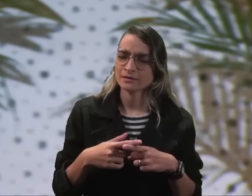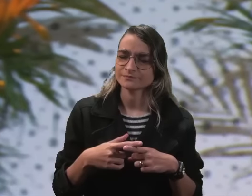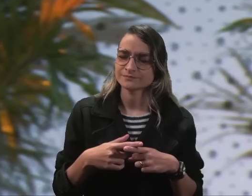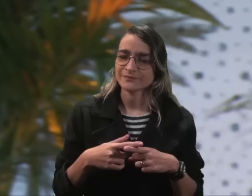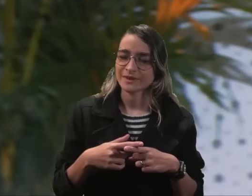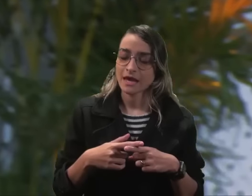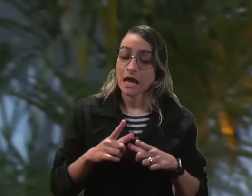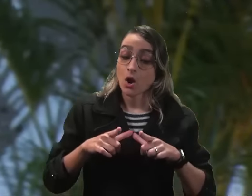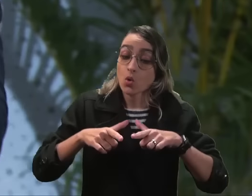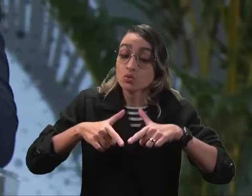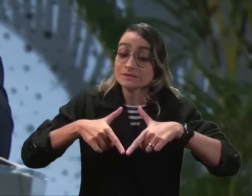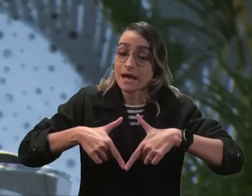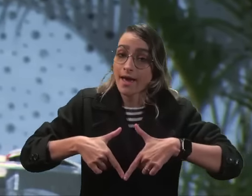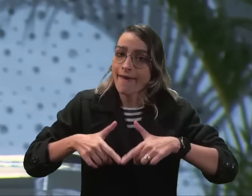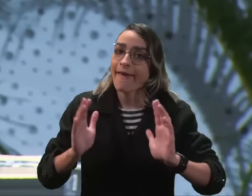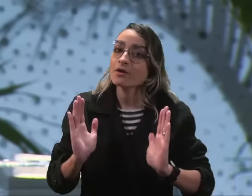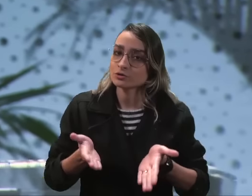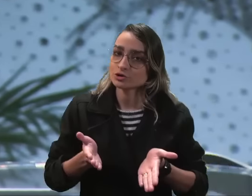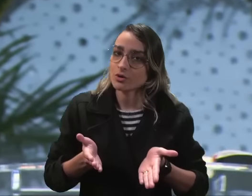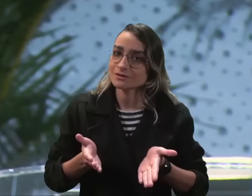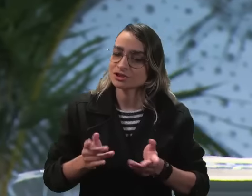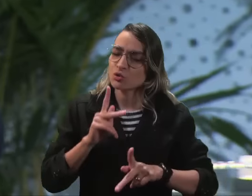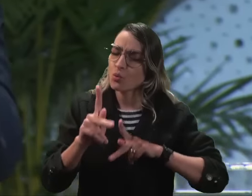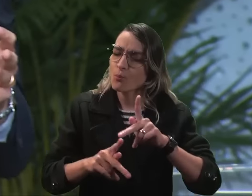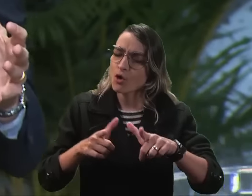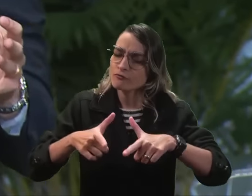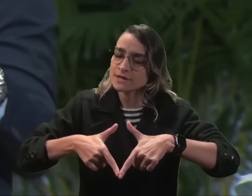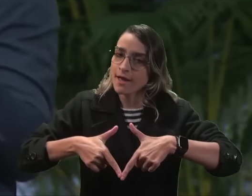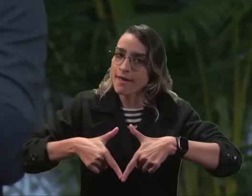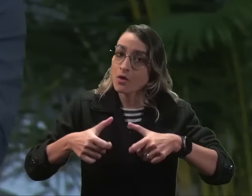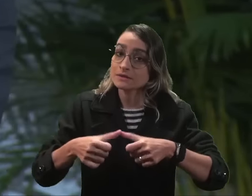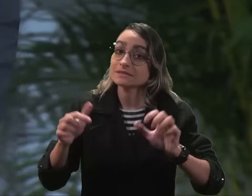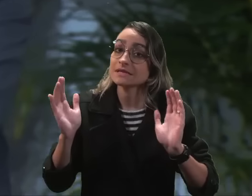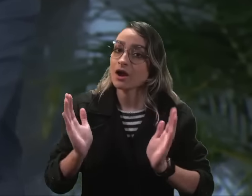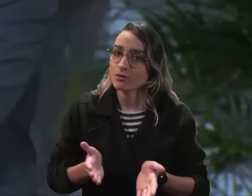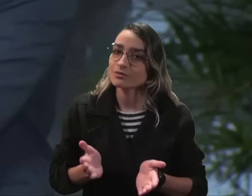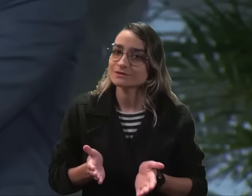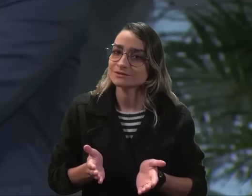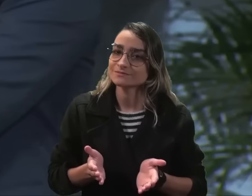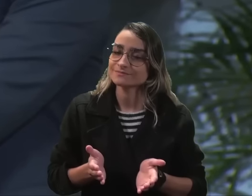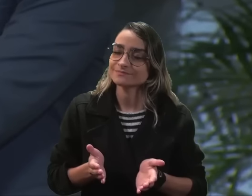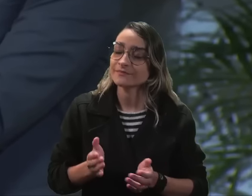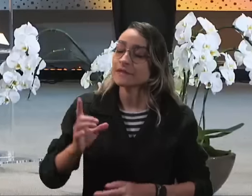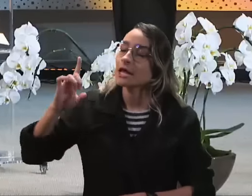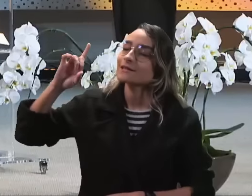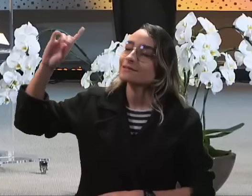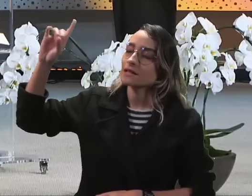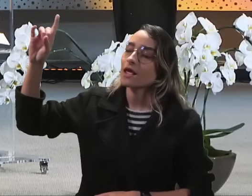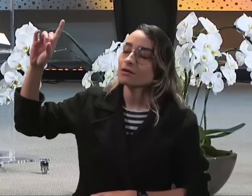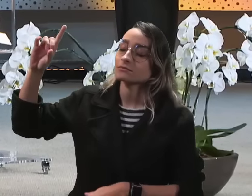acontecem as bênçãos que Deus dá mas lamentavelmente também a resposta